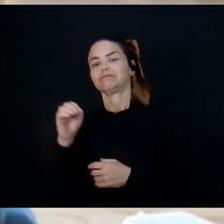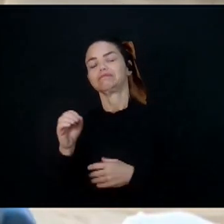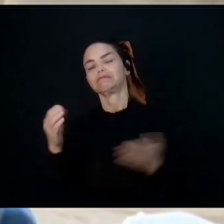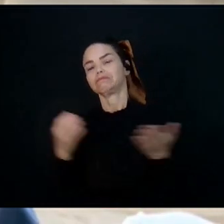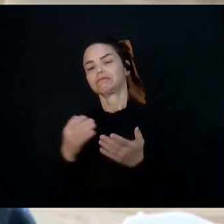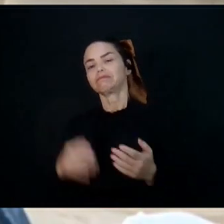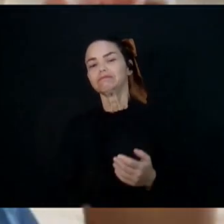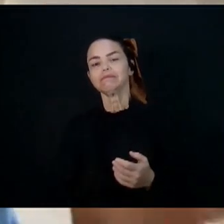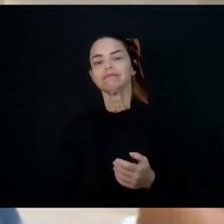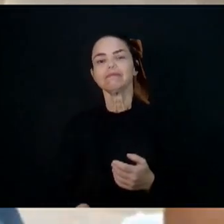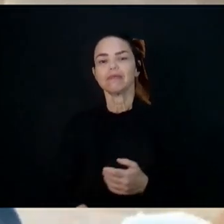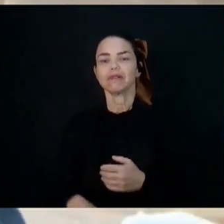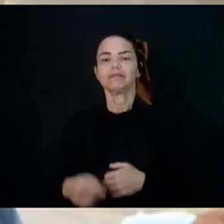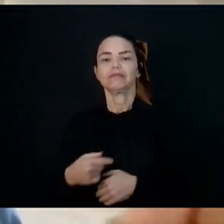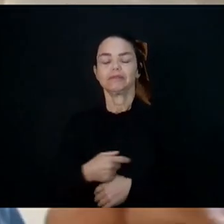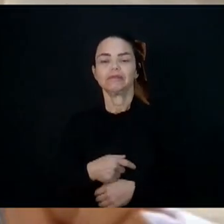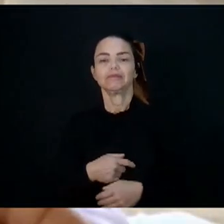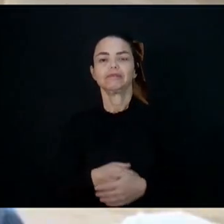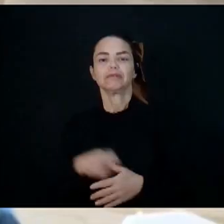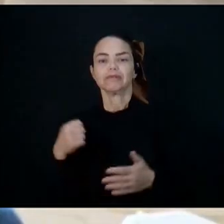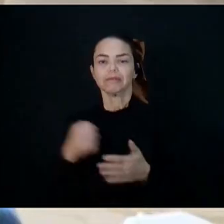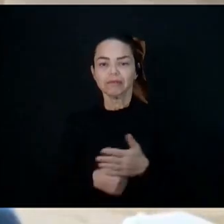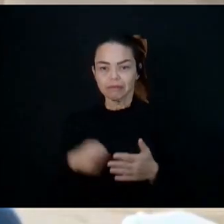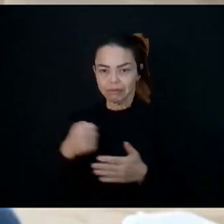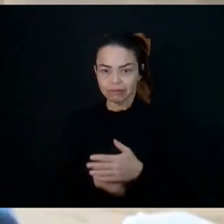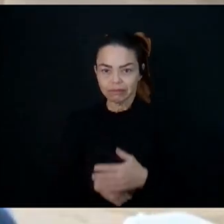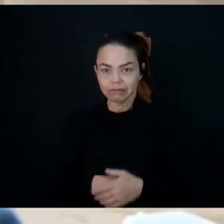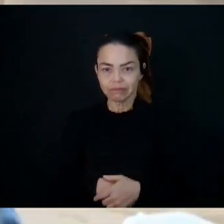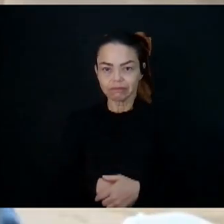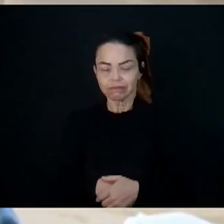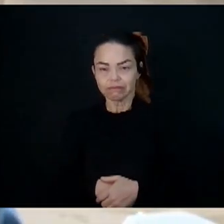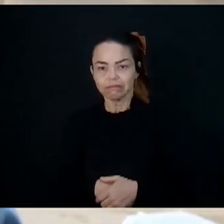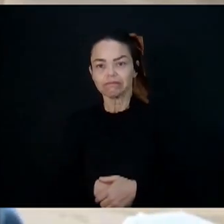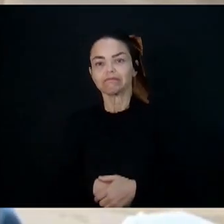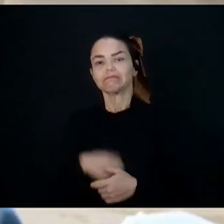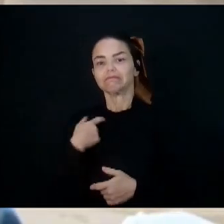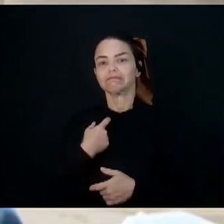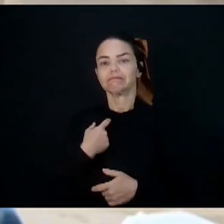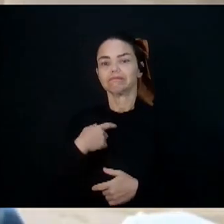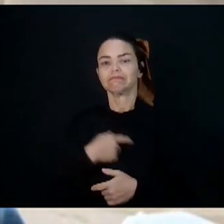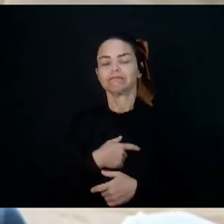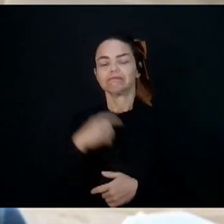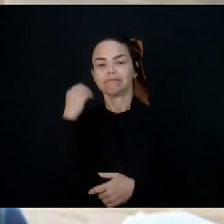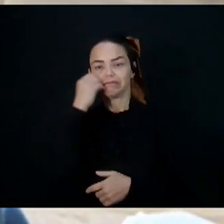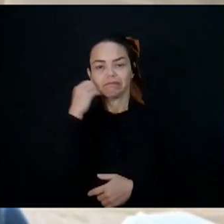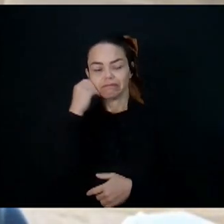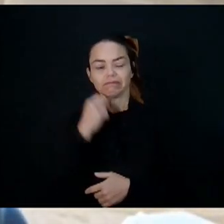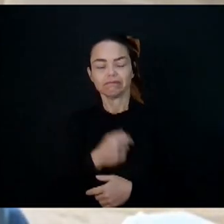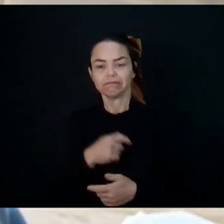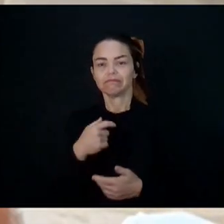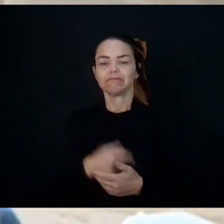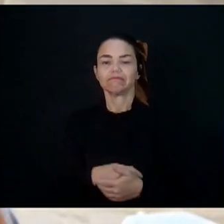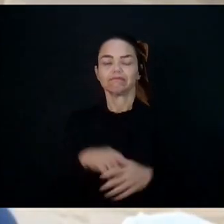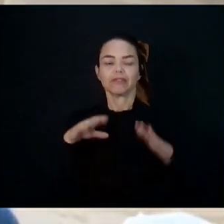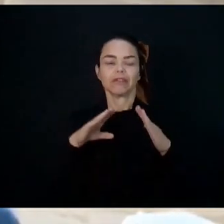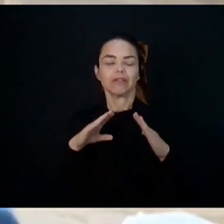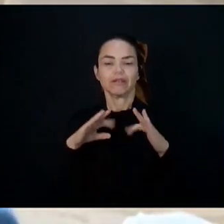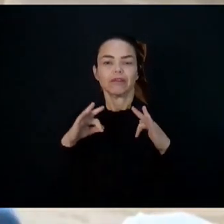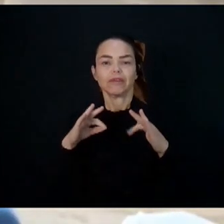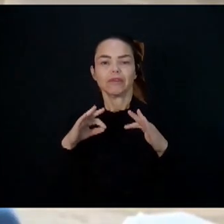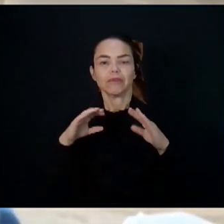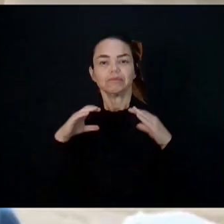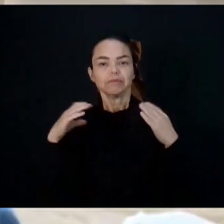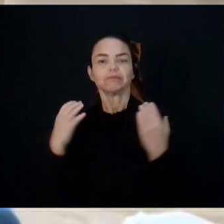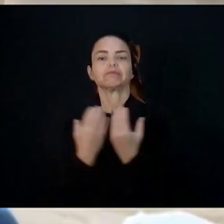estamos muito carentes de uma experiência mais comunitária. A gente hoje